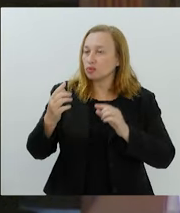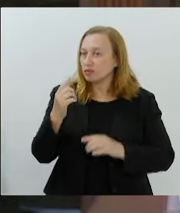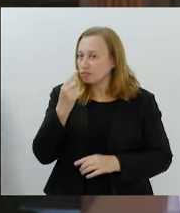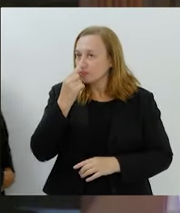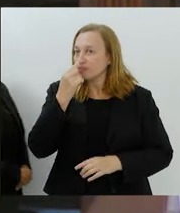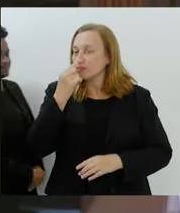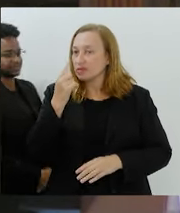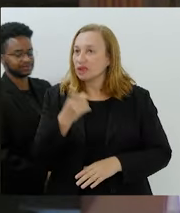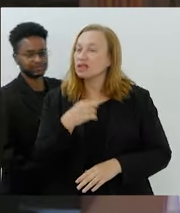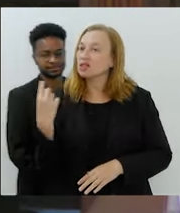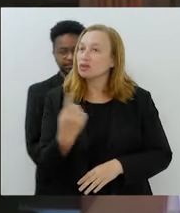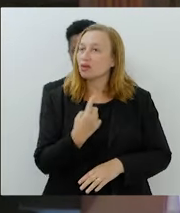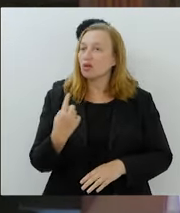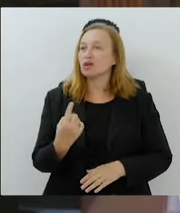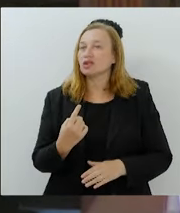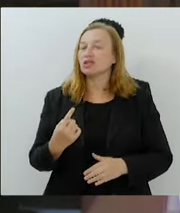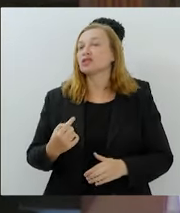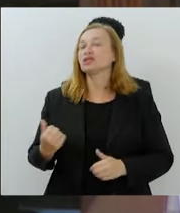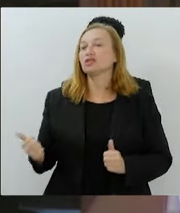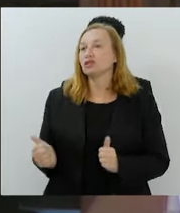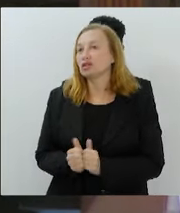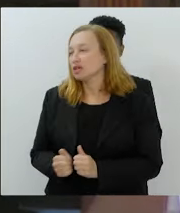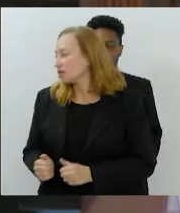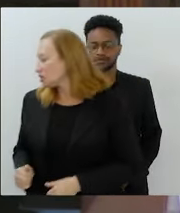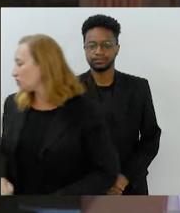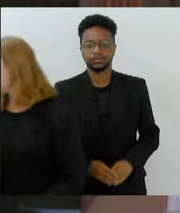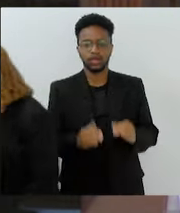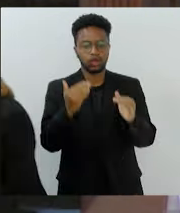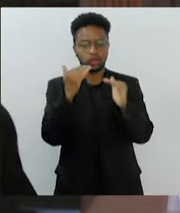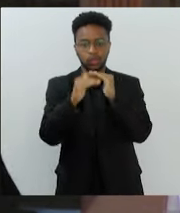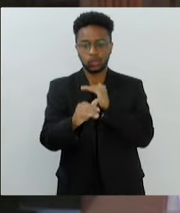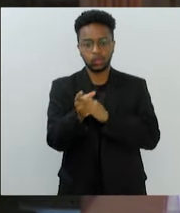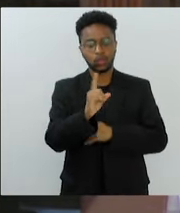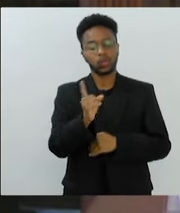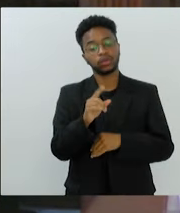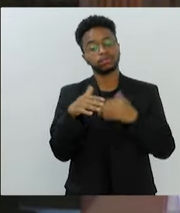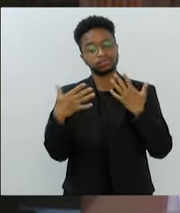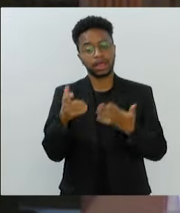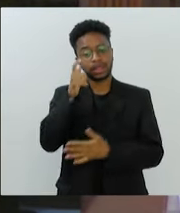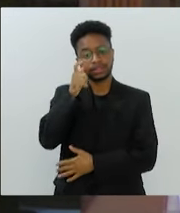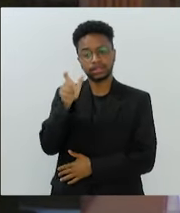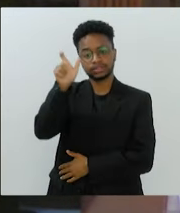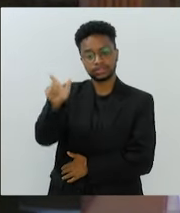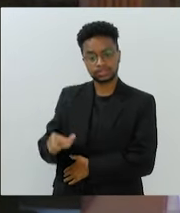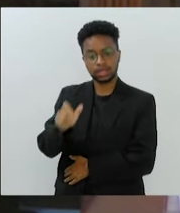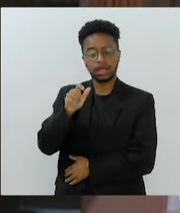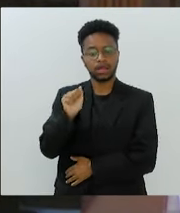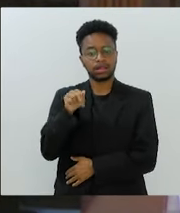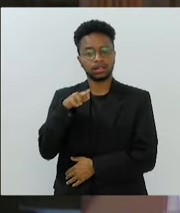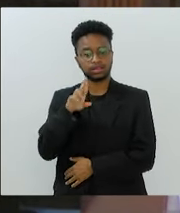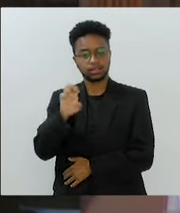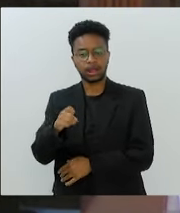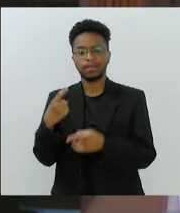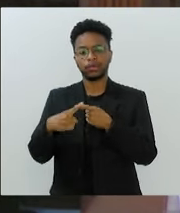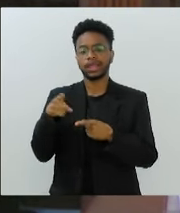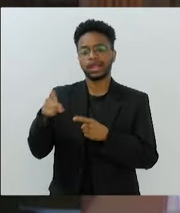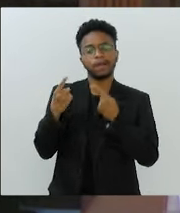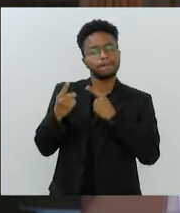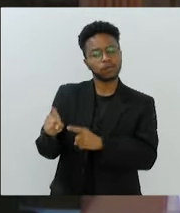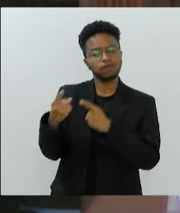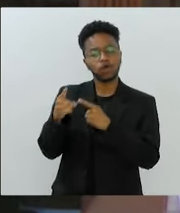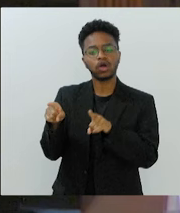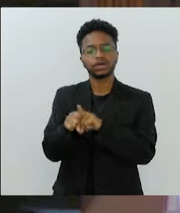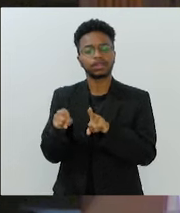gente divergir em ideias, e isso é muito interessante no André, porque ele provoca, é provocado, responde,